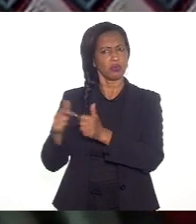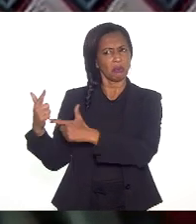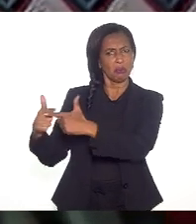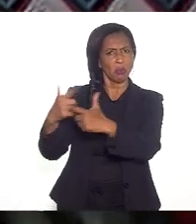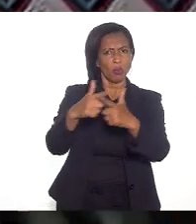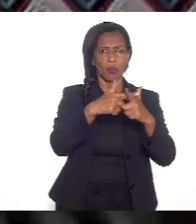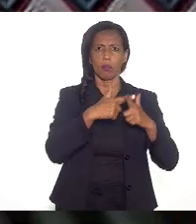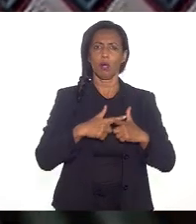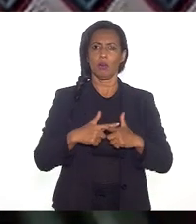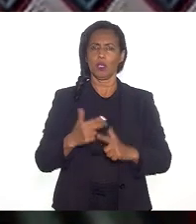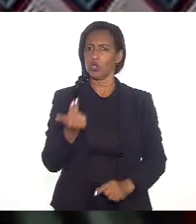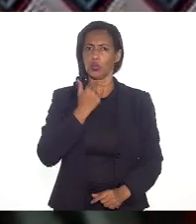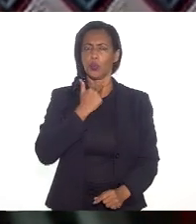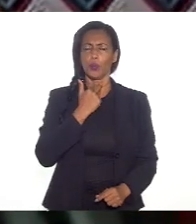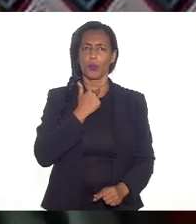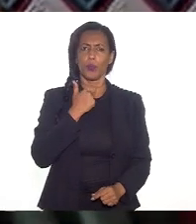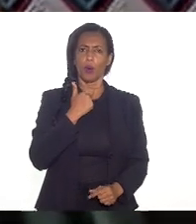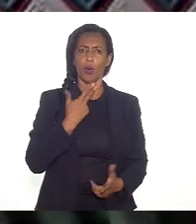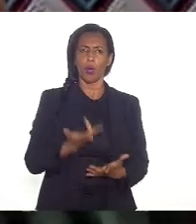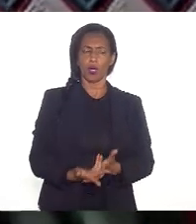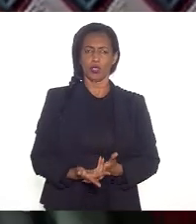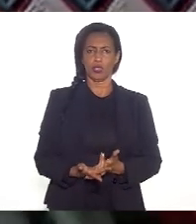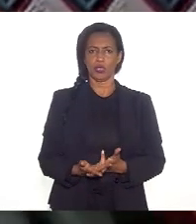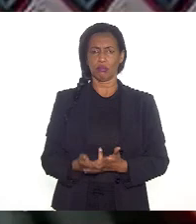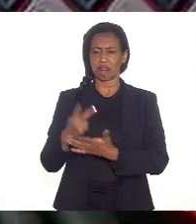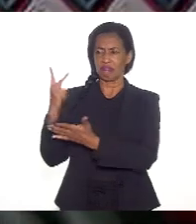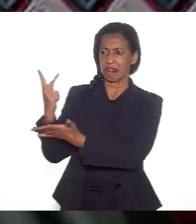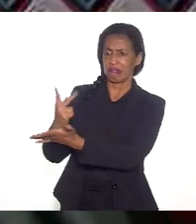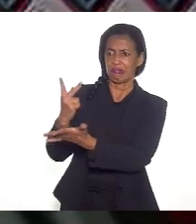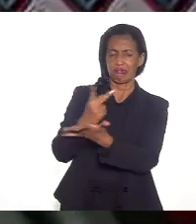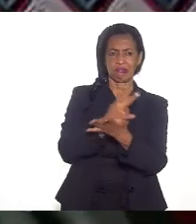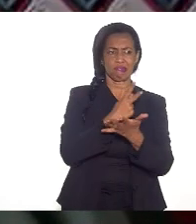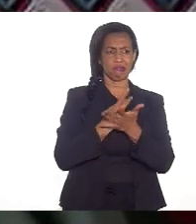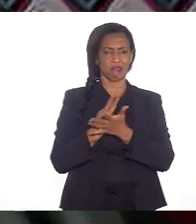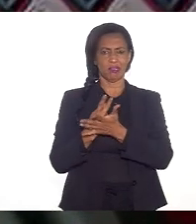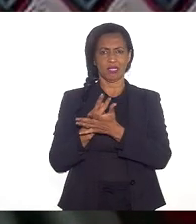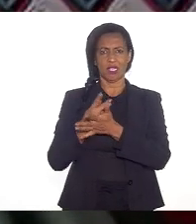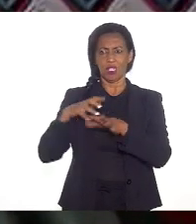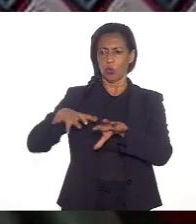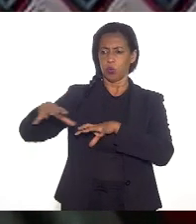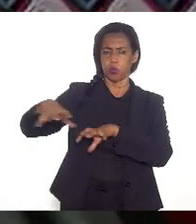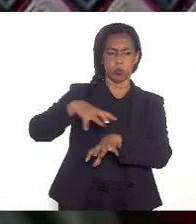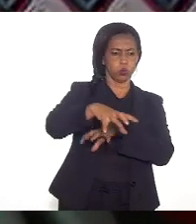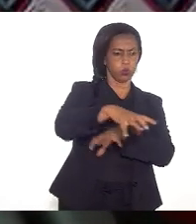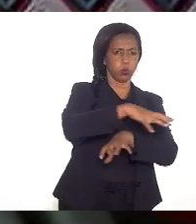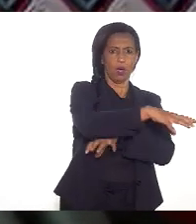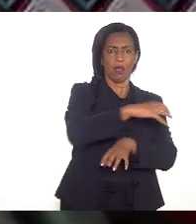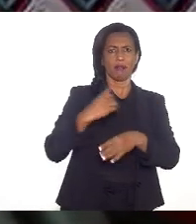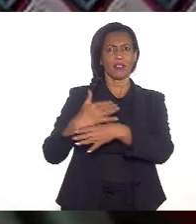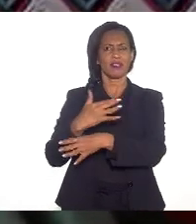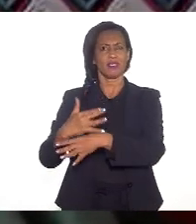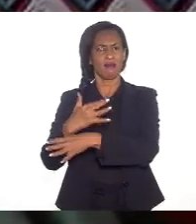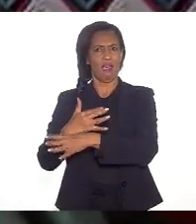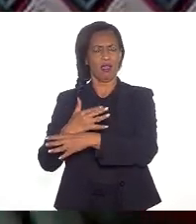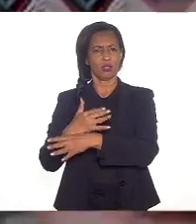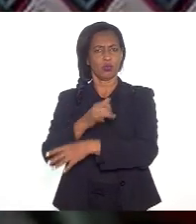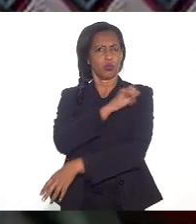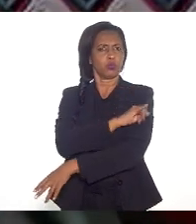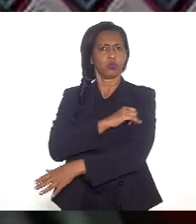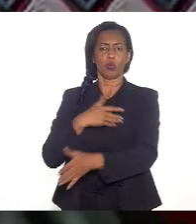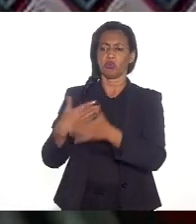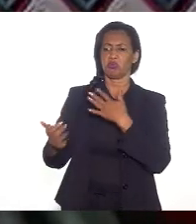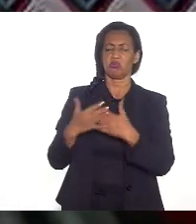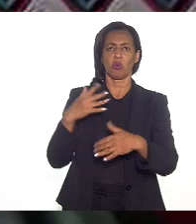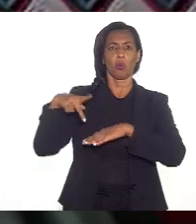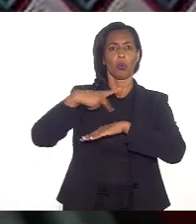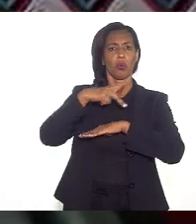porque a gente não pode incorrer em estar circulando em espaços privilegiados da cidade do Rio de Janeiro ou de qualquer lugar